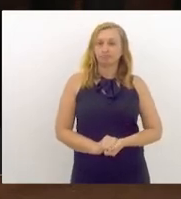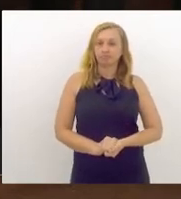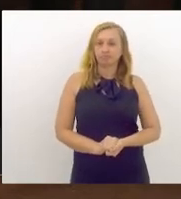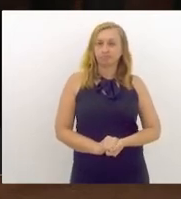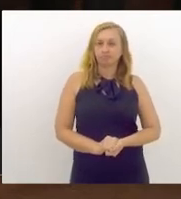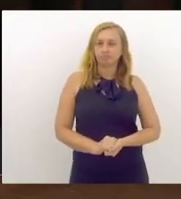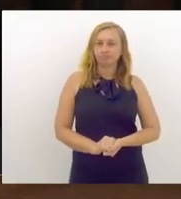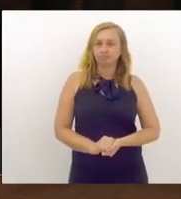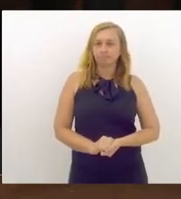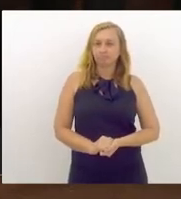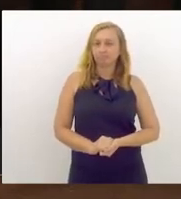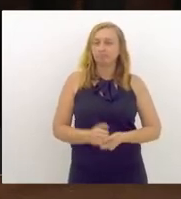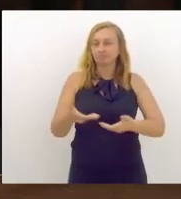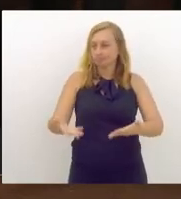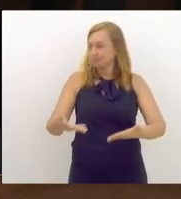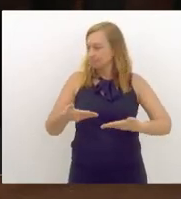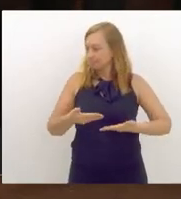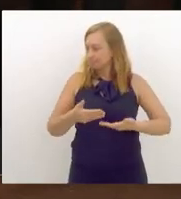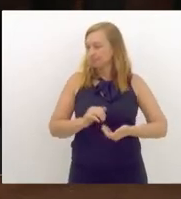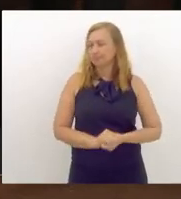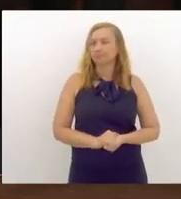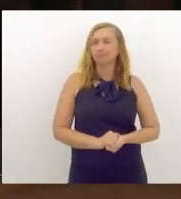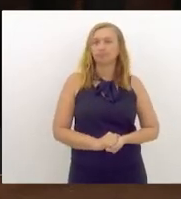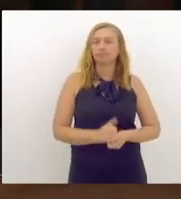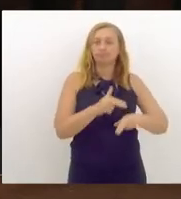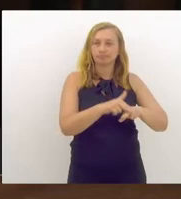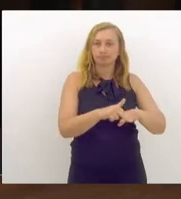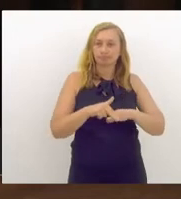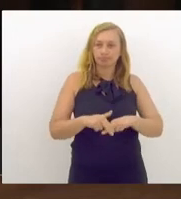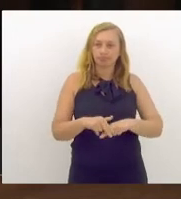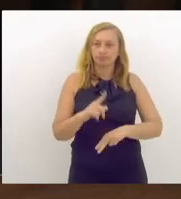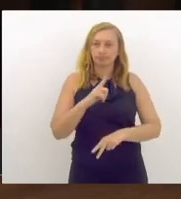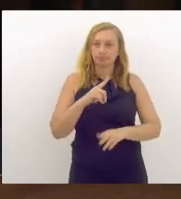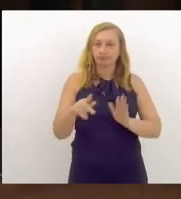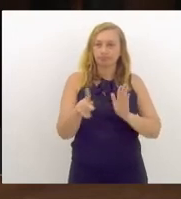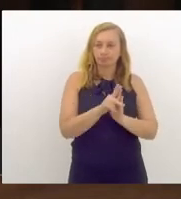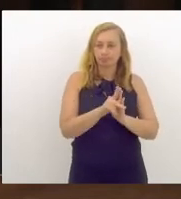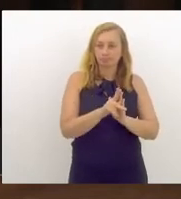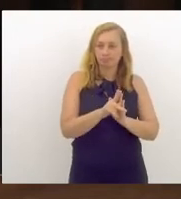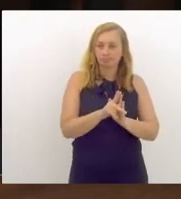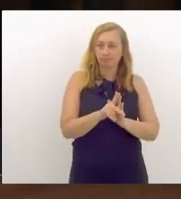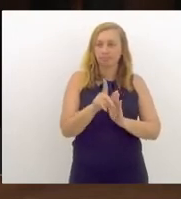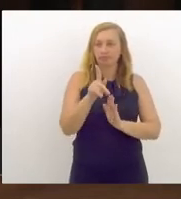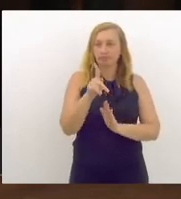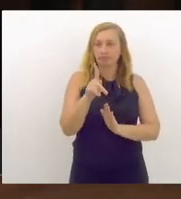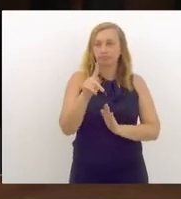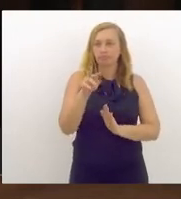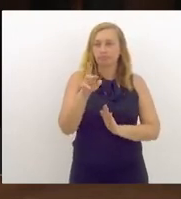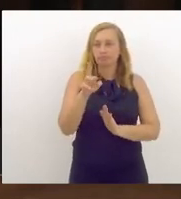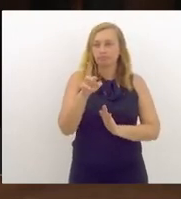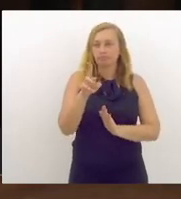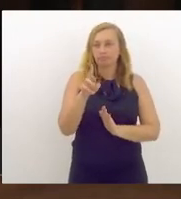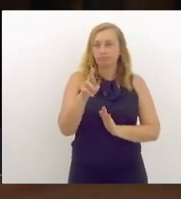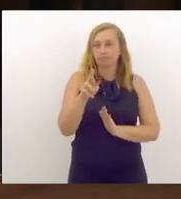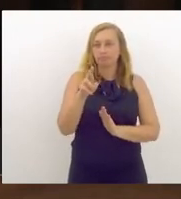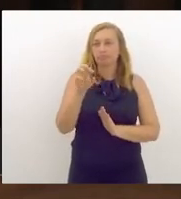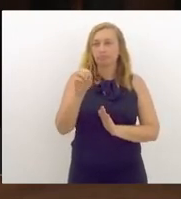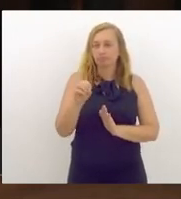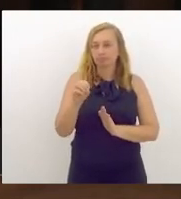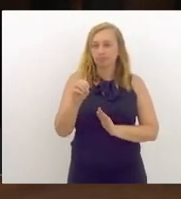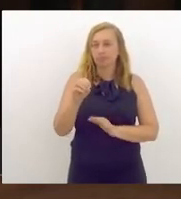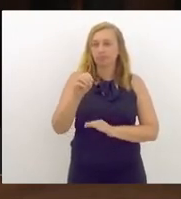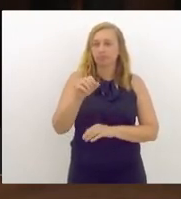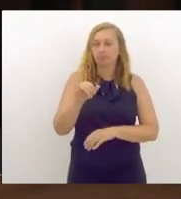parte do convite aqui foi em virtude de a gente ter o projeto ali da rede para o rio na UERJ é um projeto que